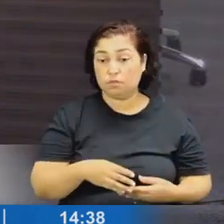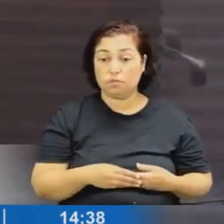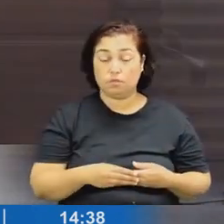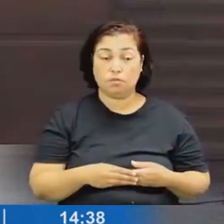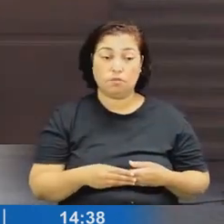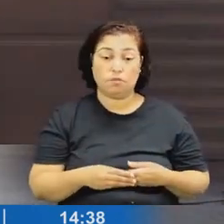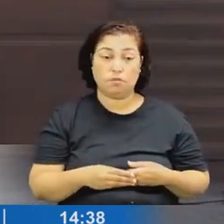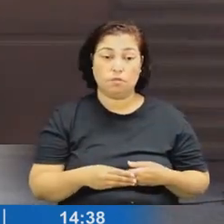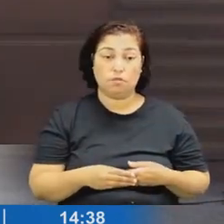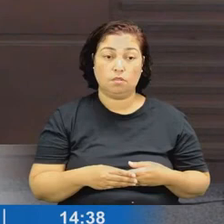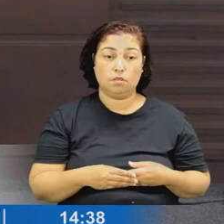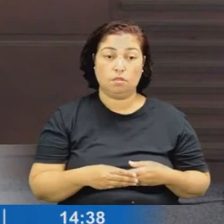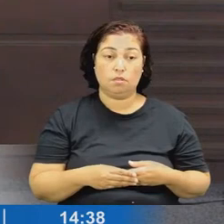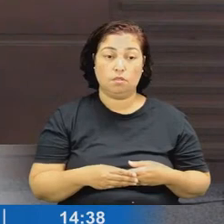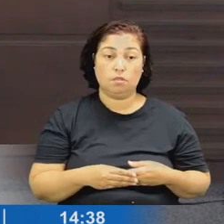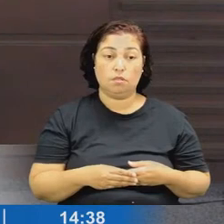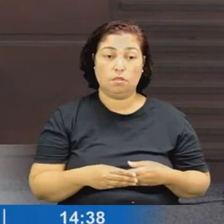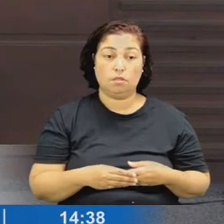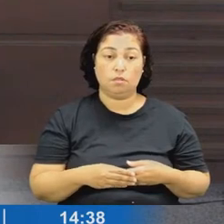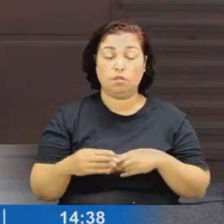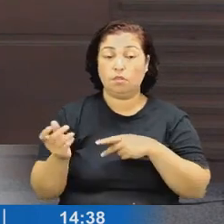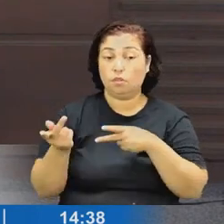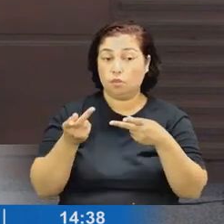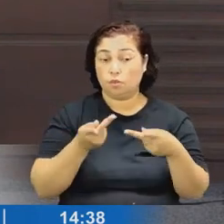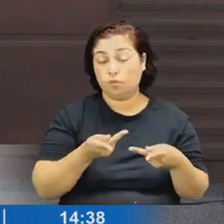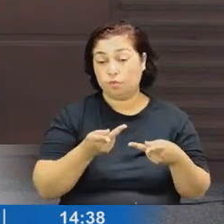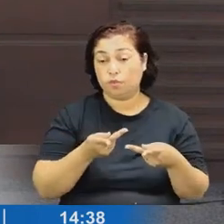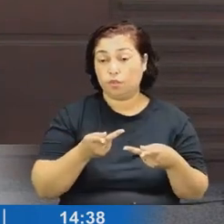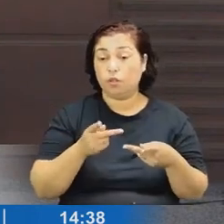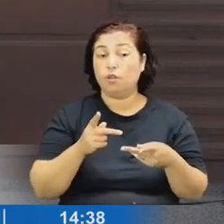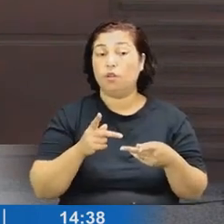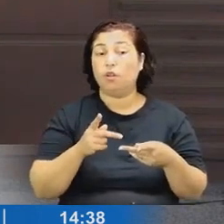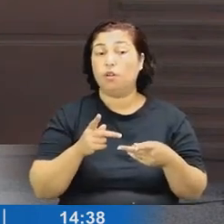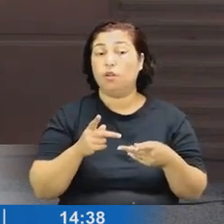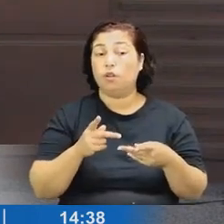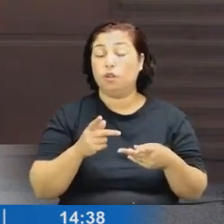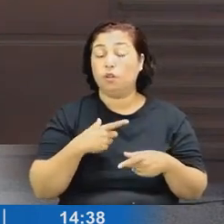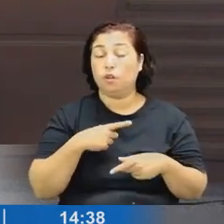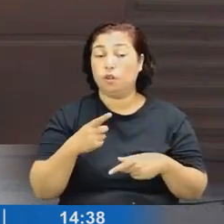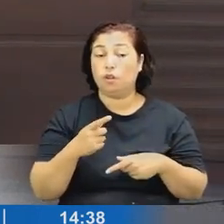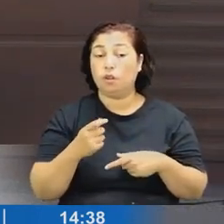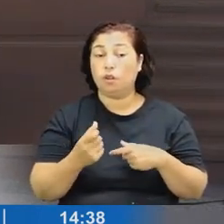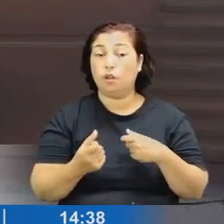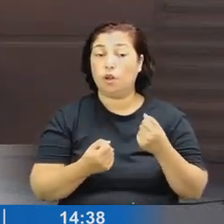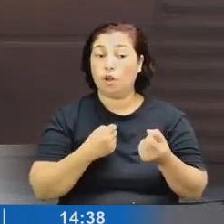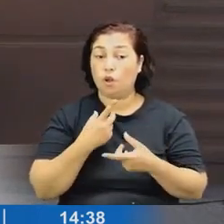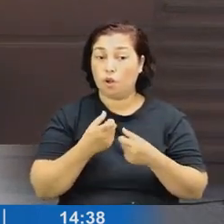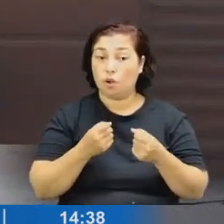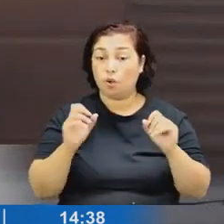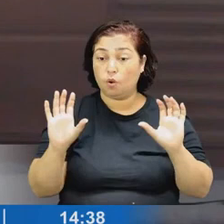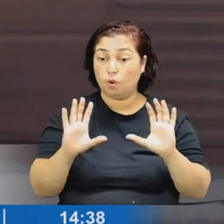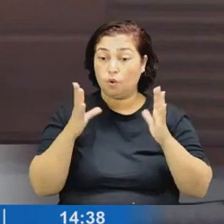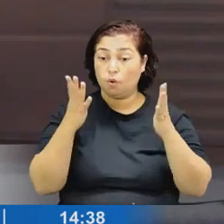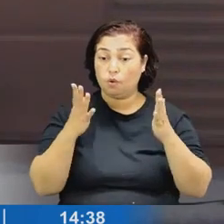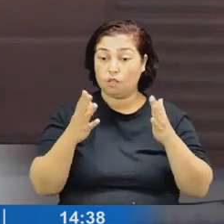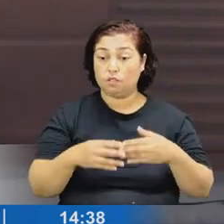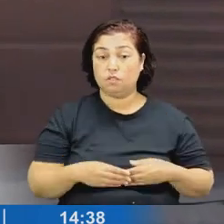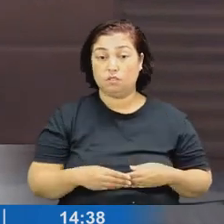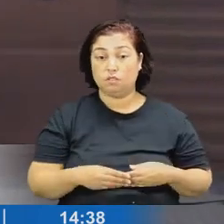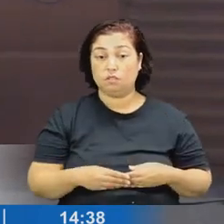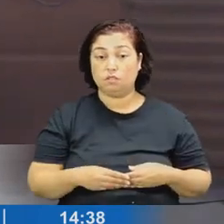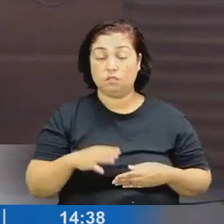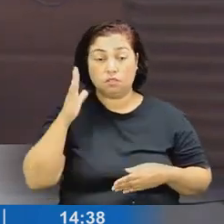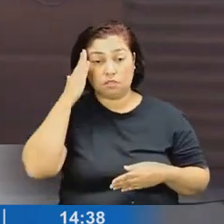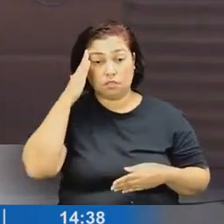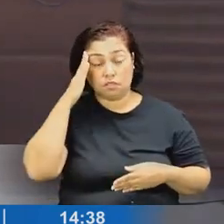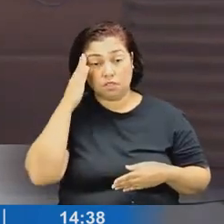2000 impulsionou algum convite do parlamentar para algum evento entendeu então tem que saber depois se foi se a coisa foi bem